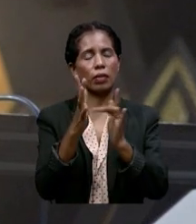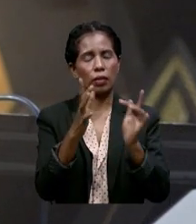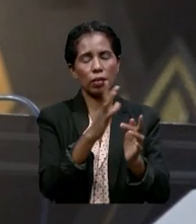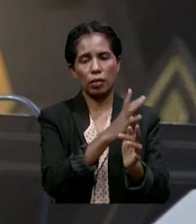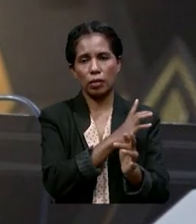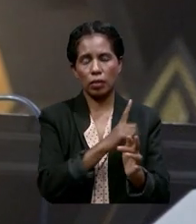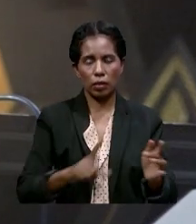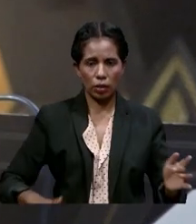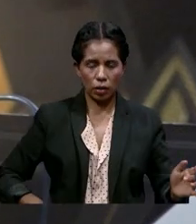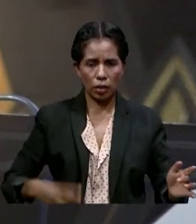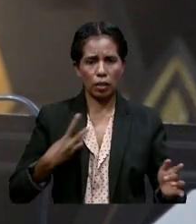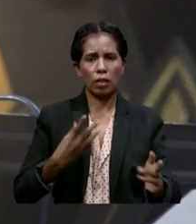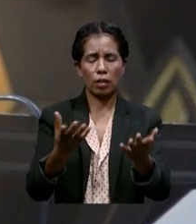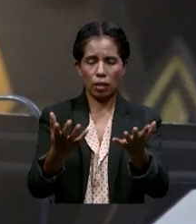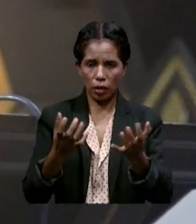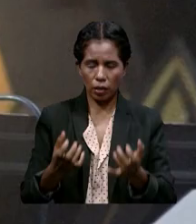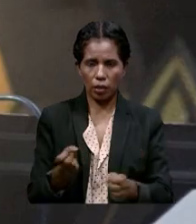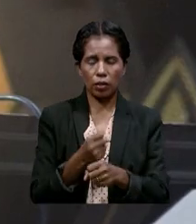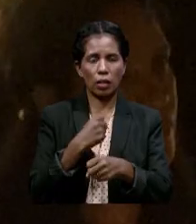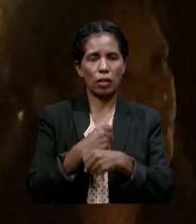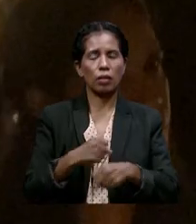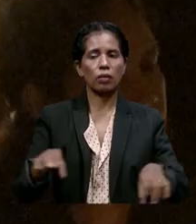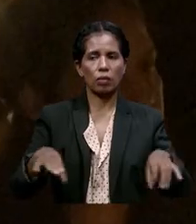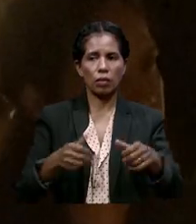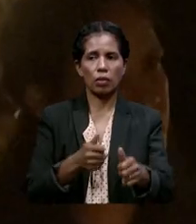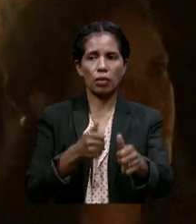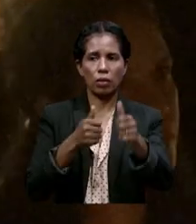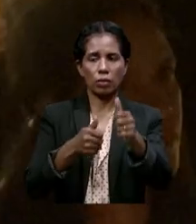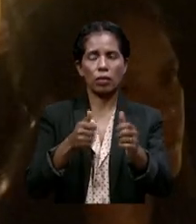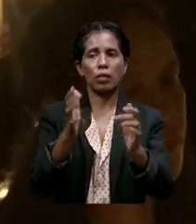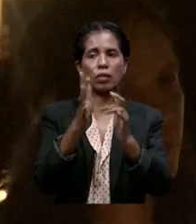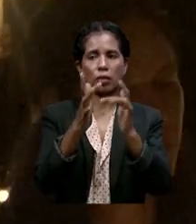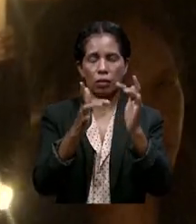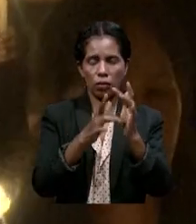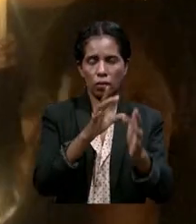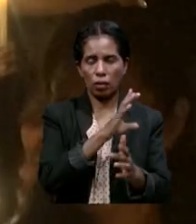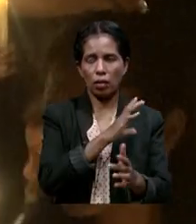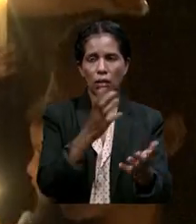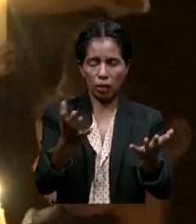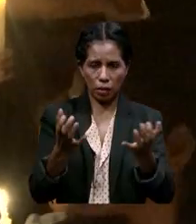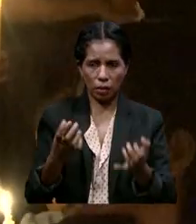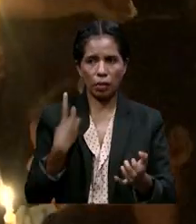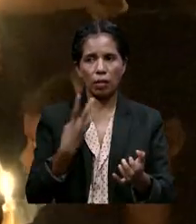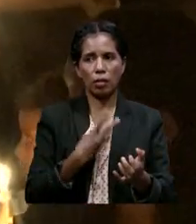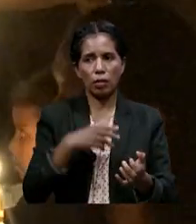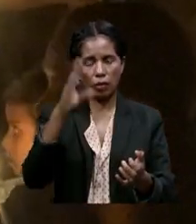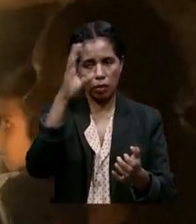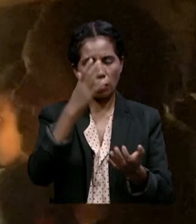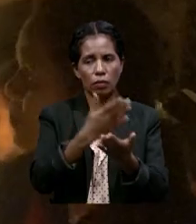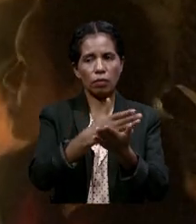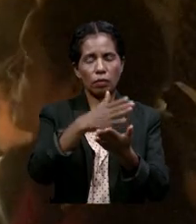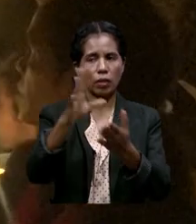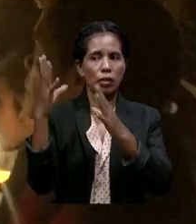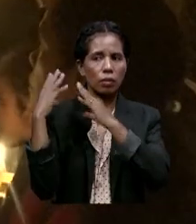ne disponibilidade. Atu hala okanar tirnai ne hakara. Ita buka rai experiencia